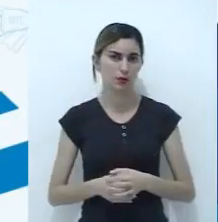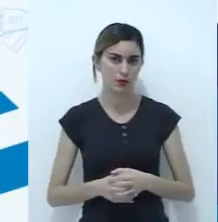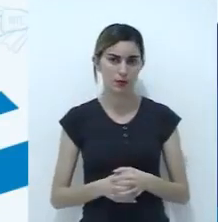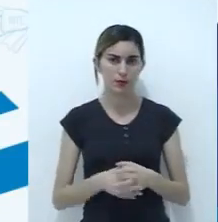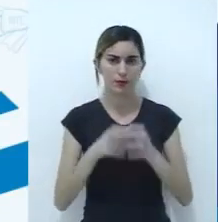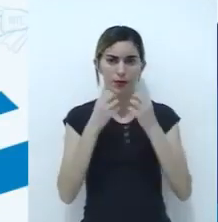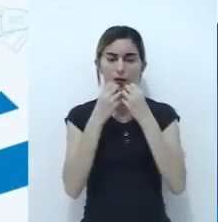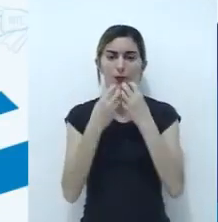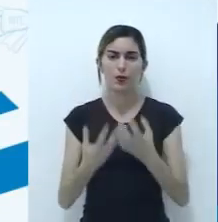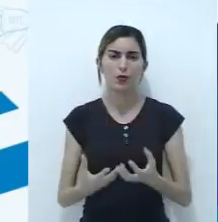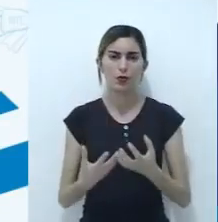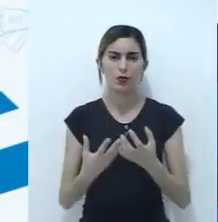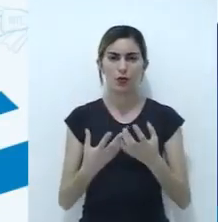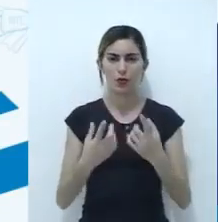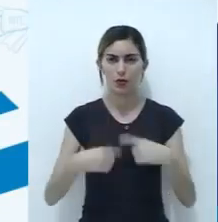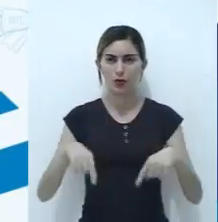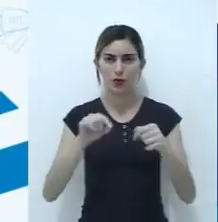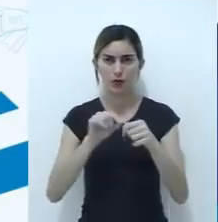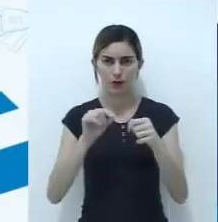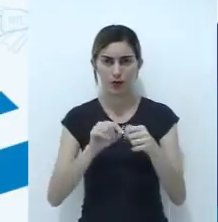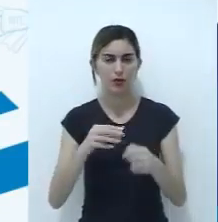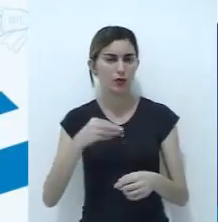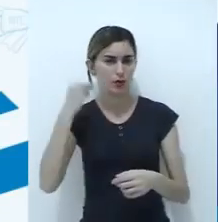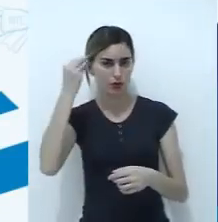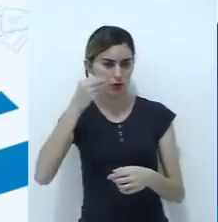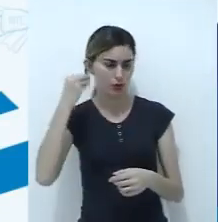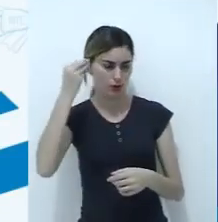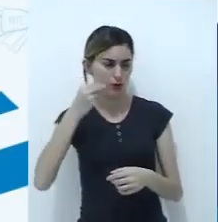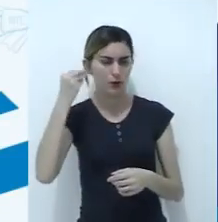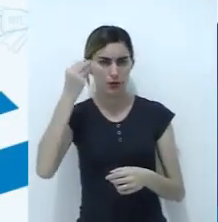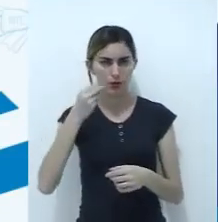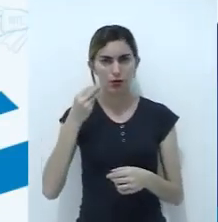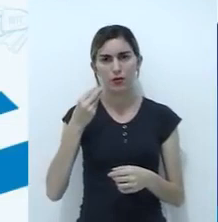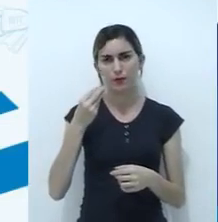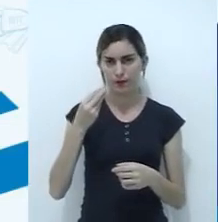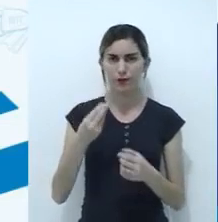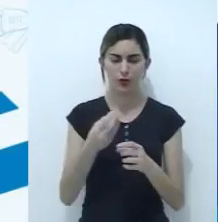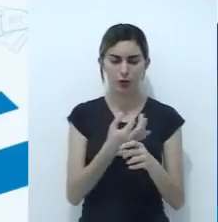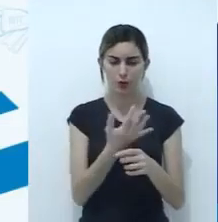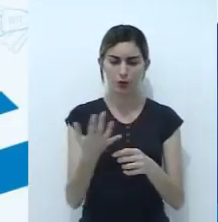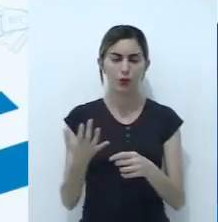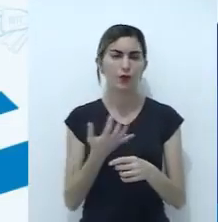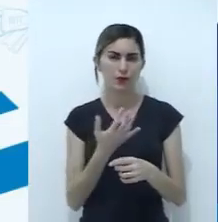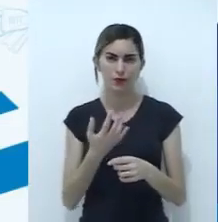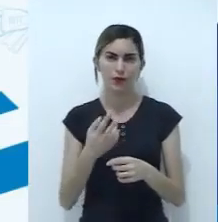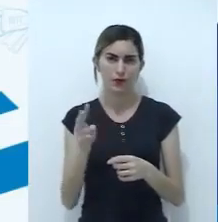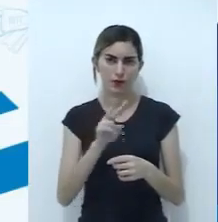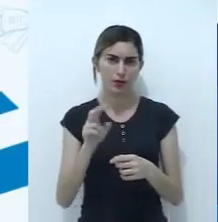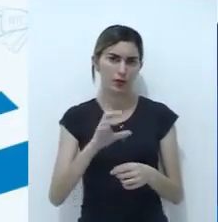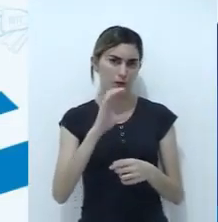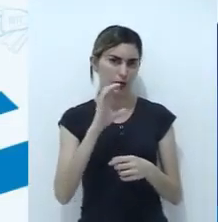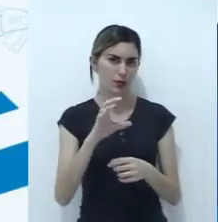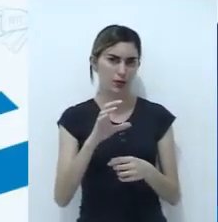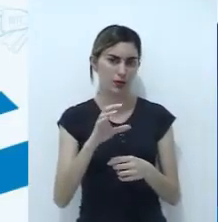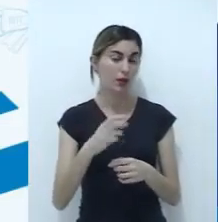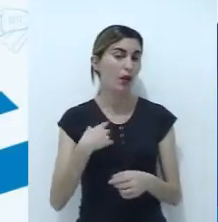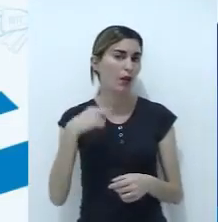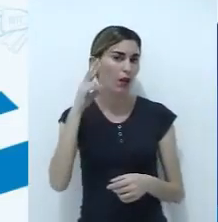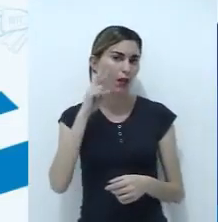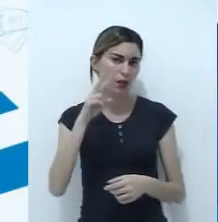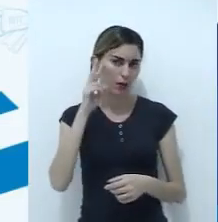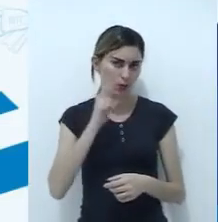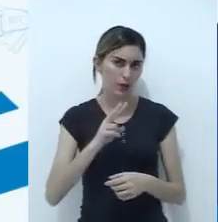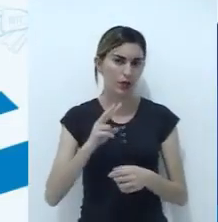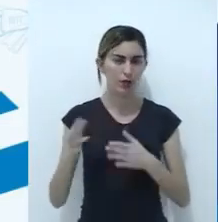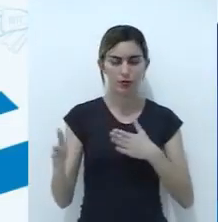sair. Bom, pessoal, eu quis fazer esse experimento com a pastilha efervescente de vitamina C para